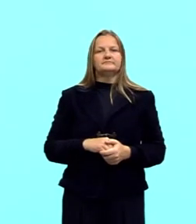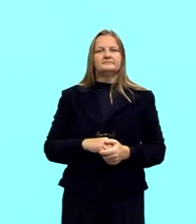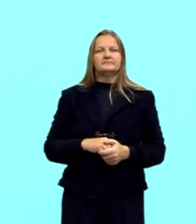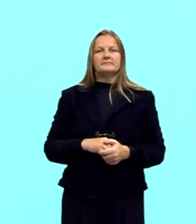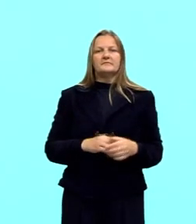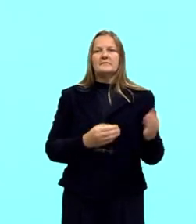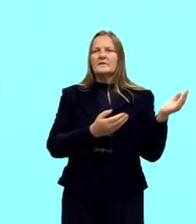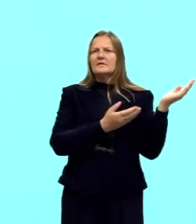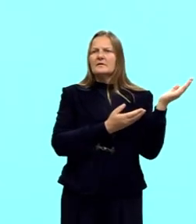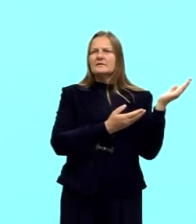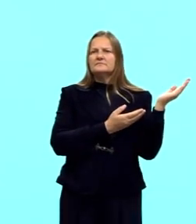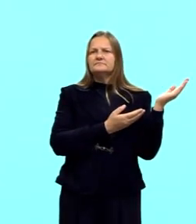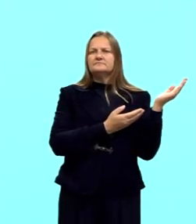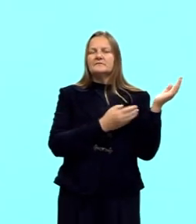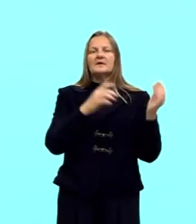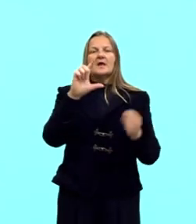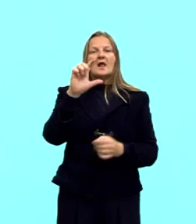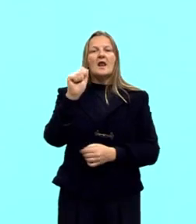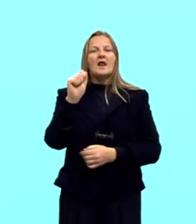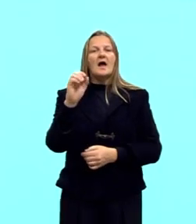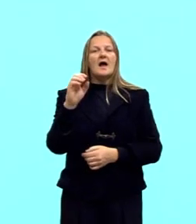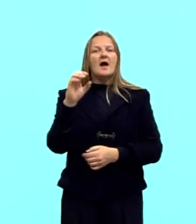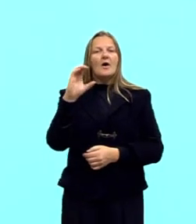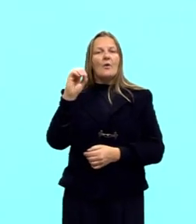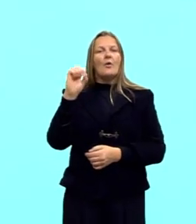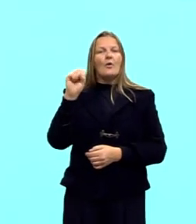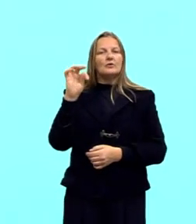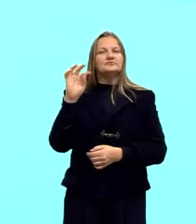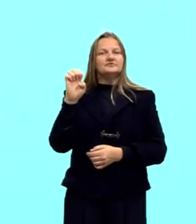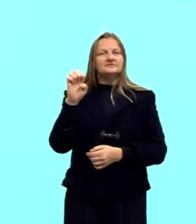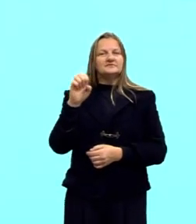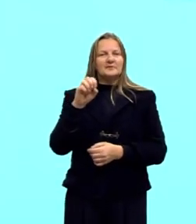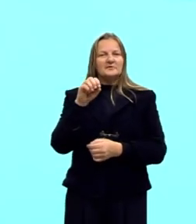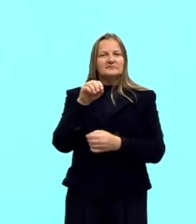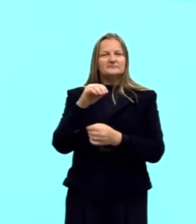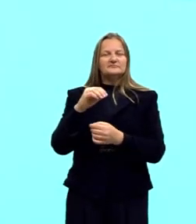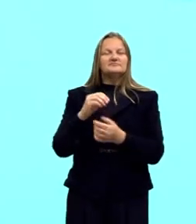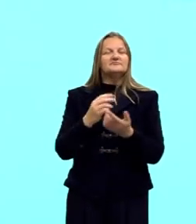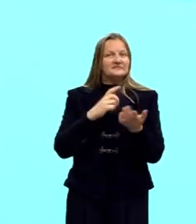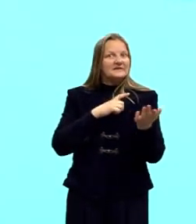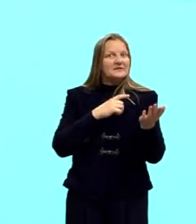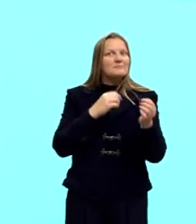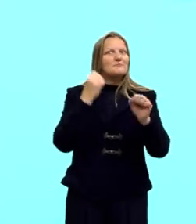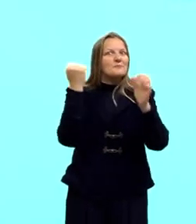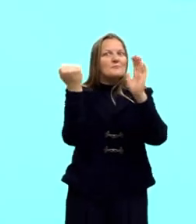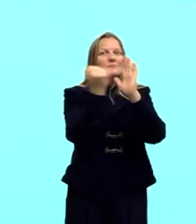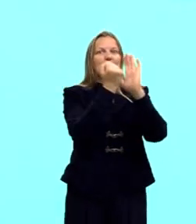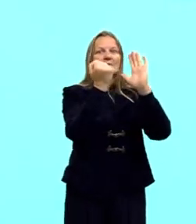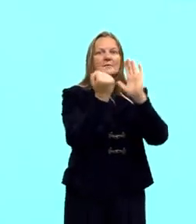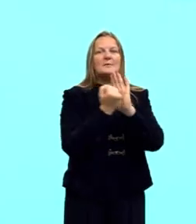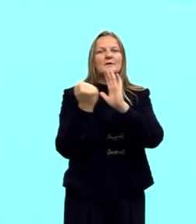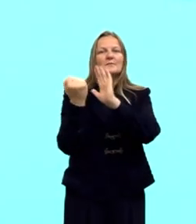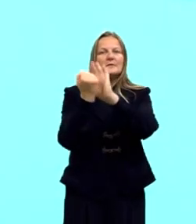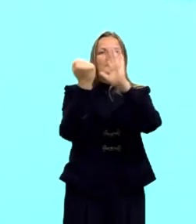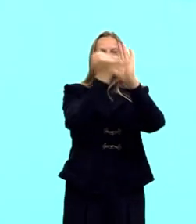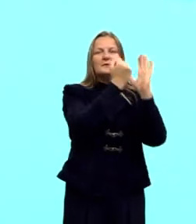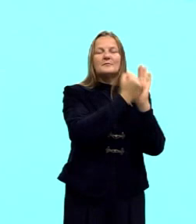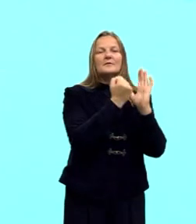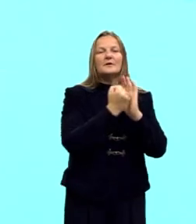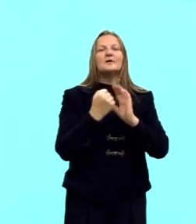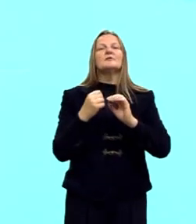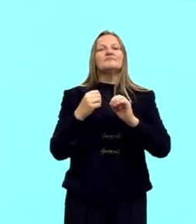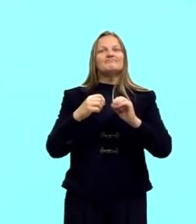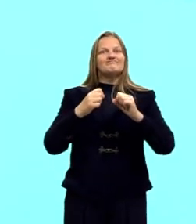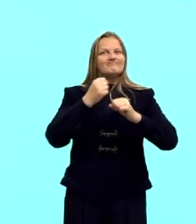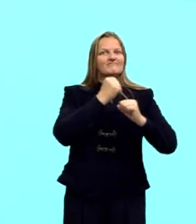Boss né E ela cost faz parte aí da dessa dessa relação dela aqui tá a gurizada então tu tem essa relação aqui